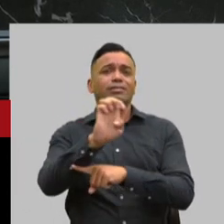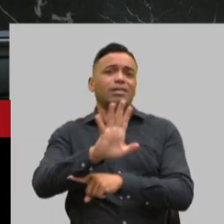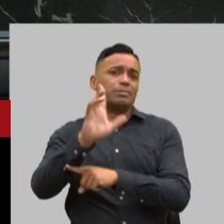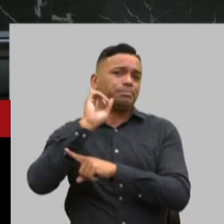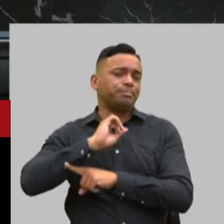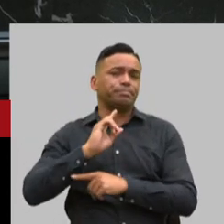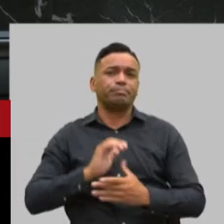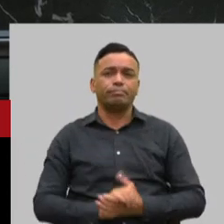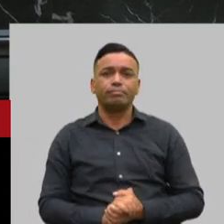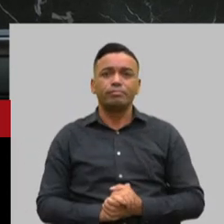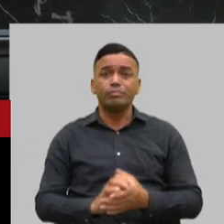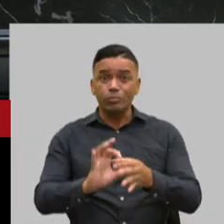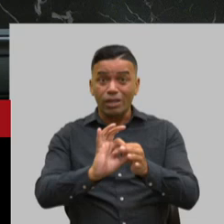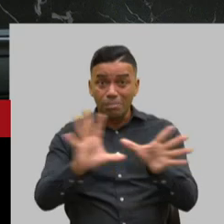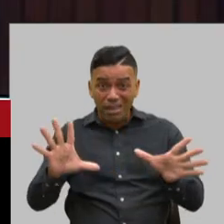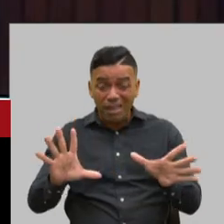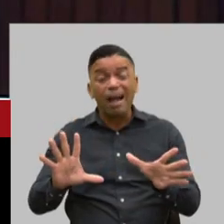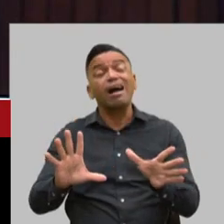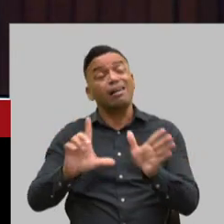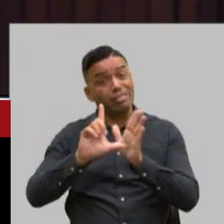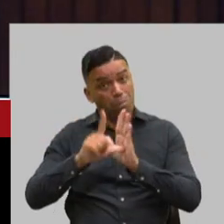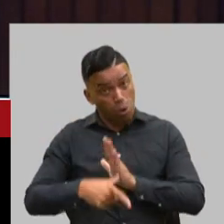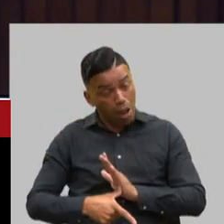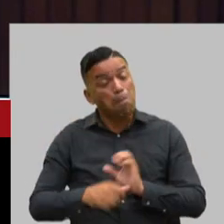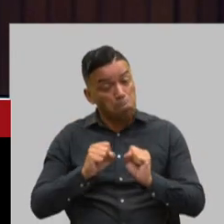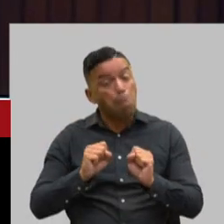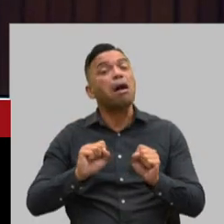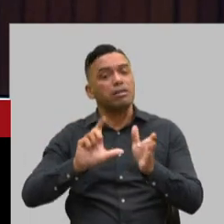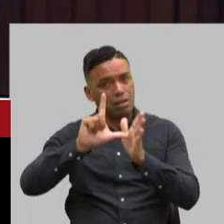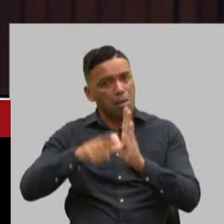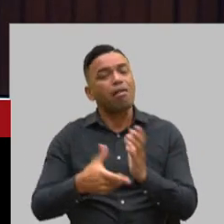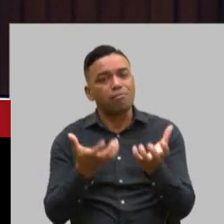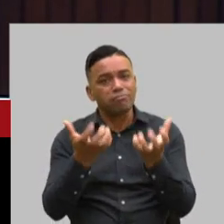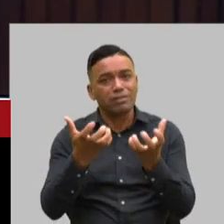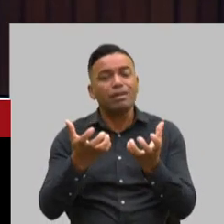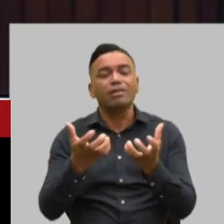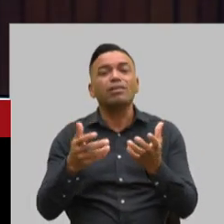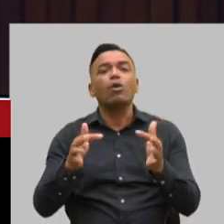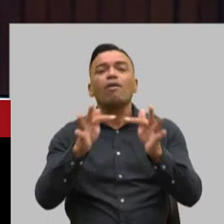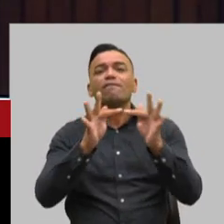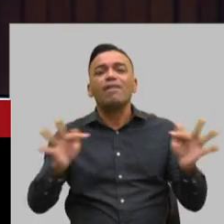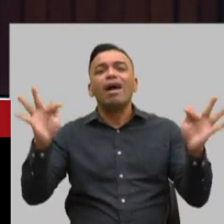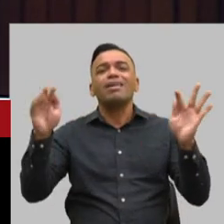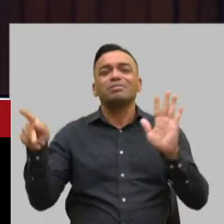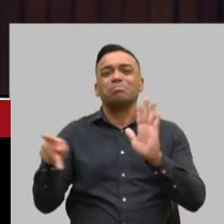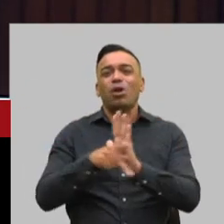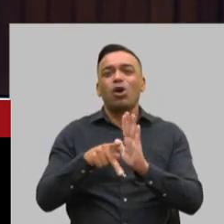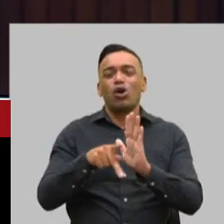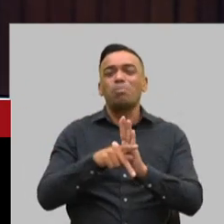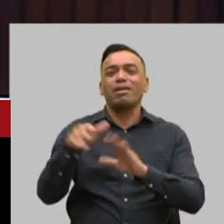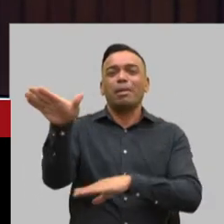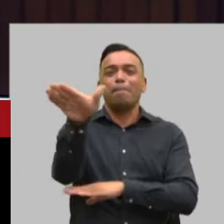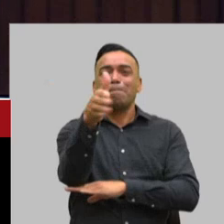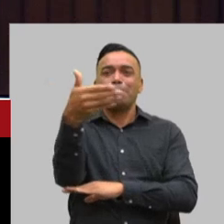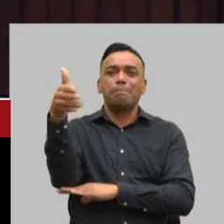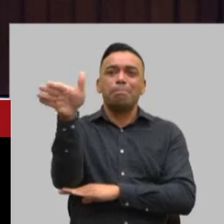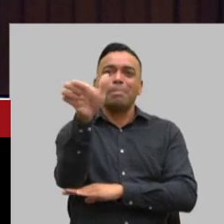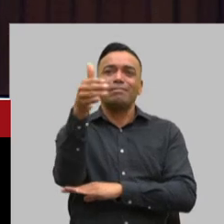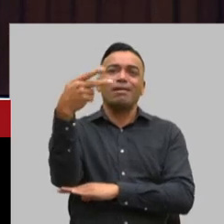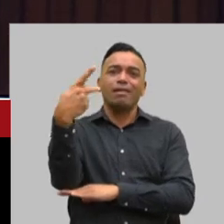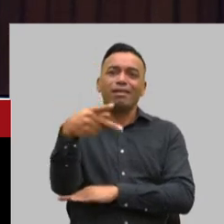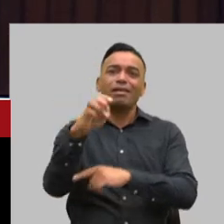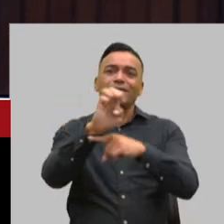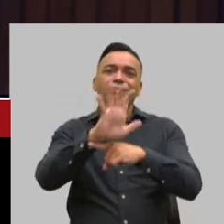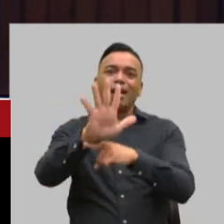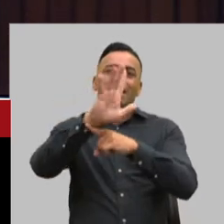Liberdade, ainda que tardia, é o lema da Inconfidência Mineira que estampa a bandeira de Minas Gerais. Acima